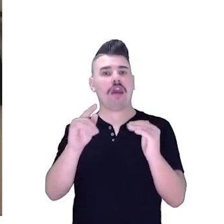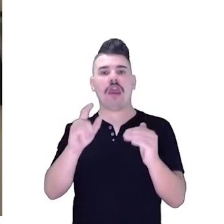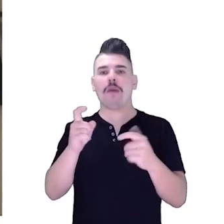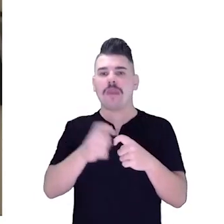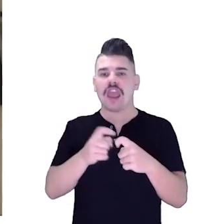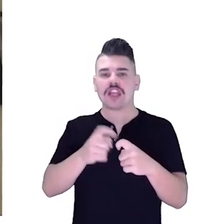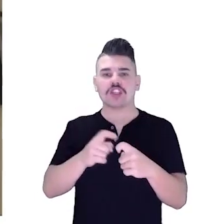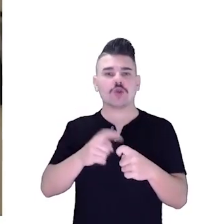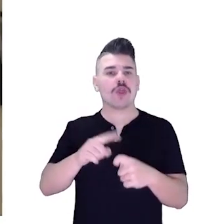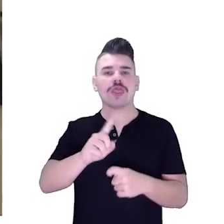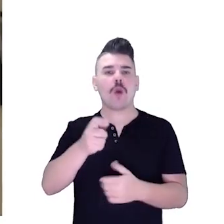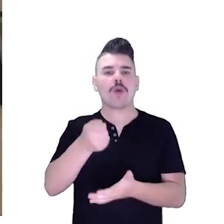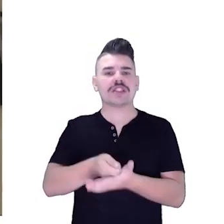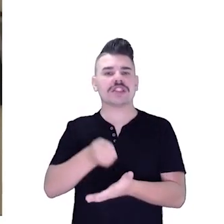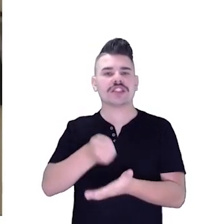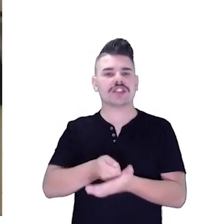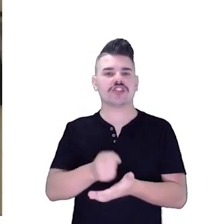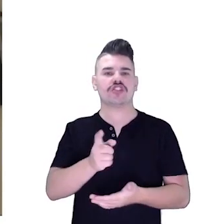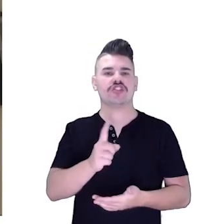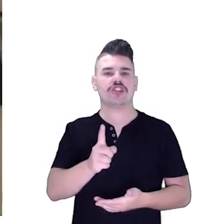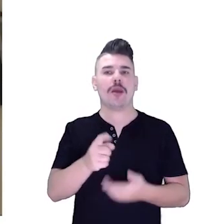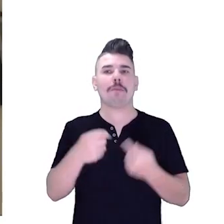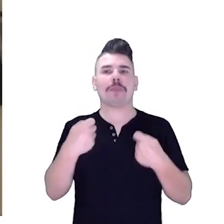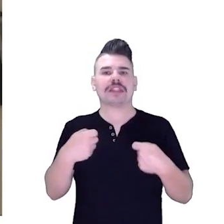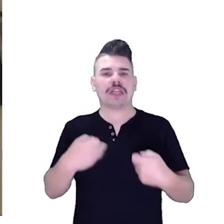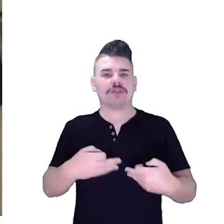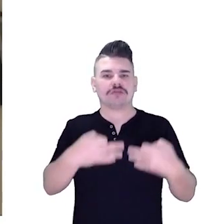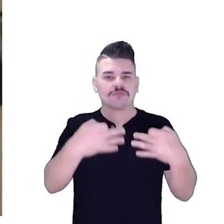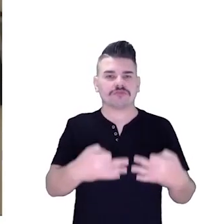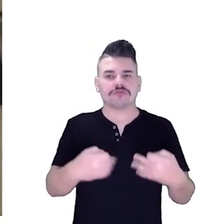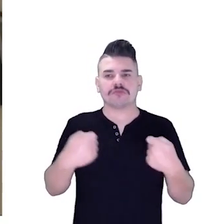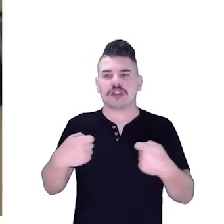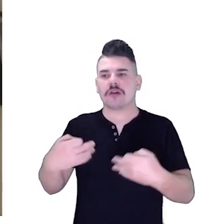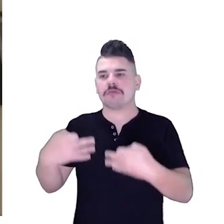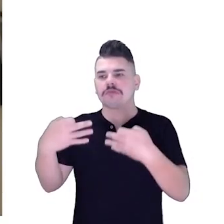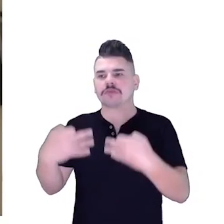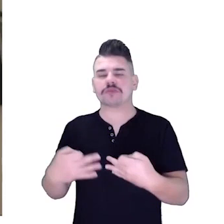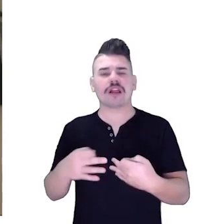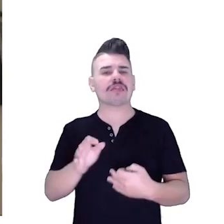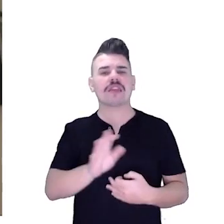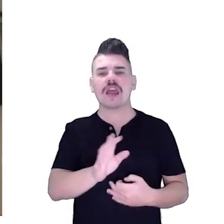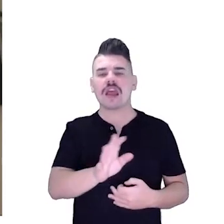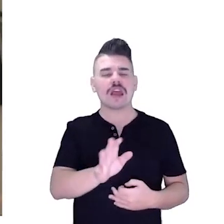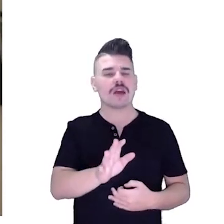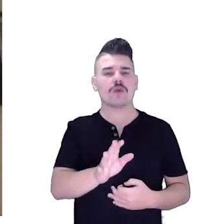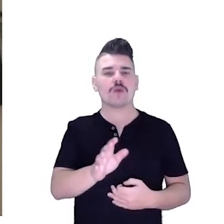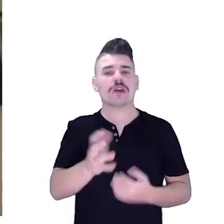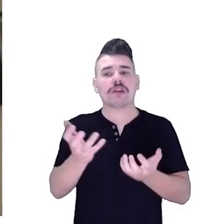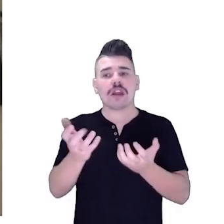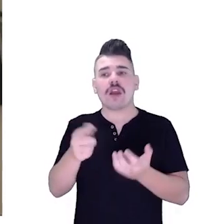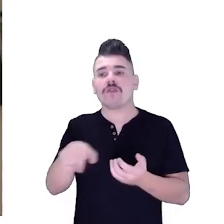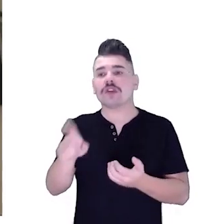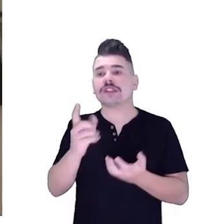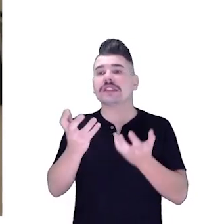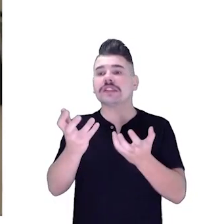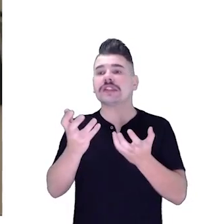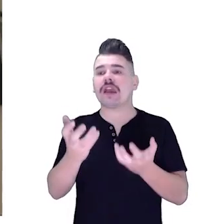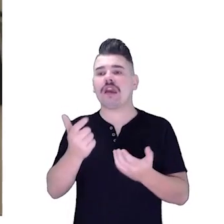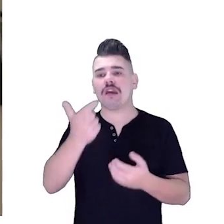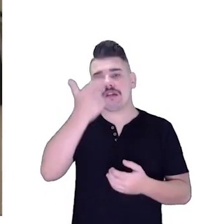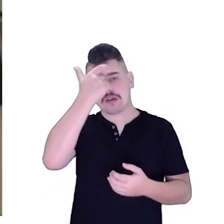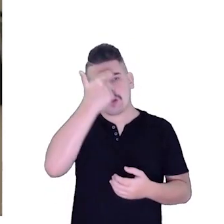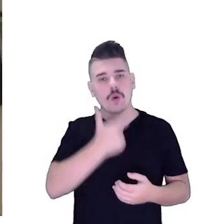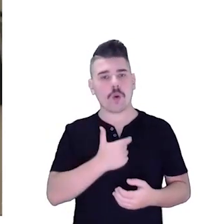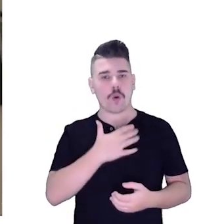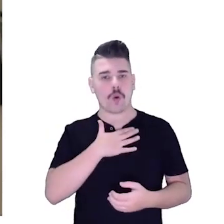não exigia que elas dessem, que elas, enfim, dissessem que elas